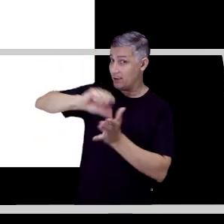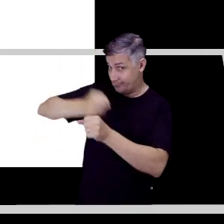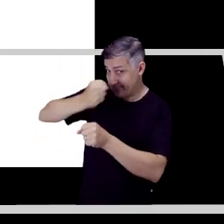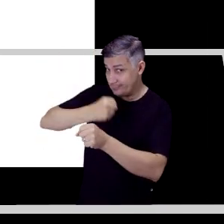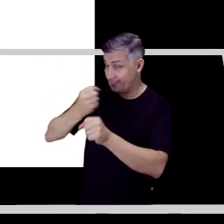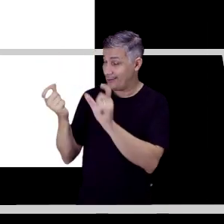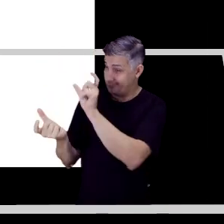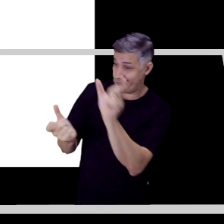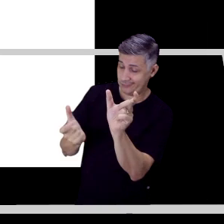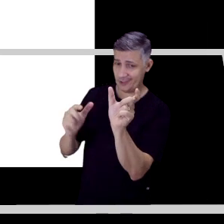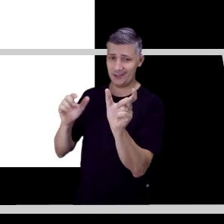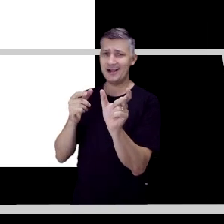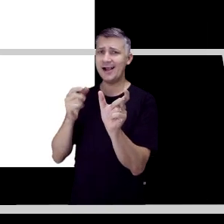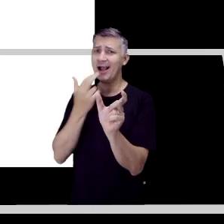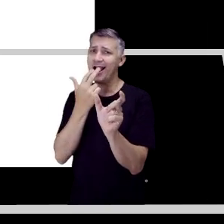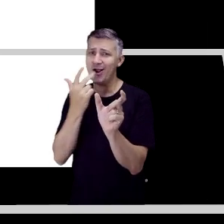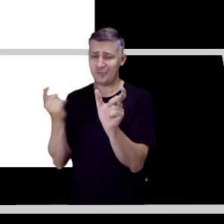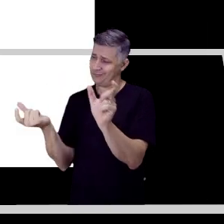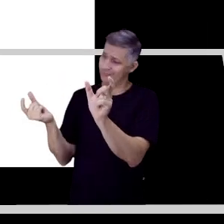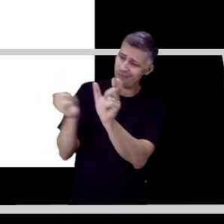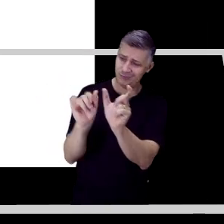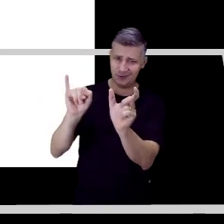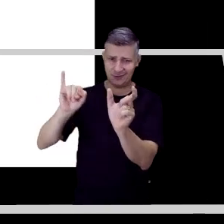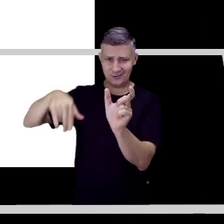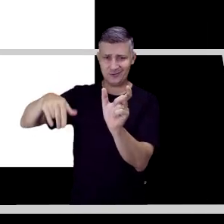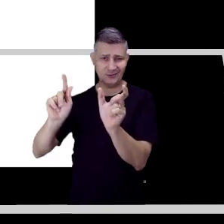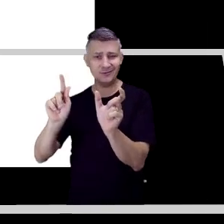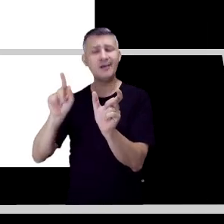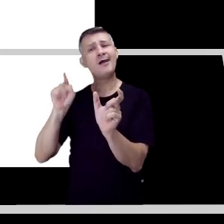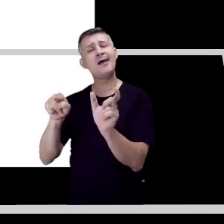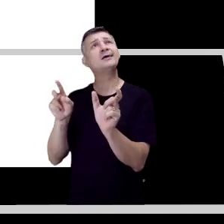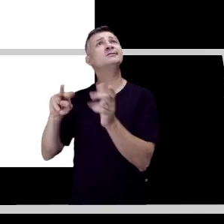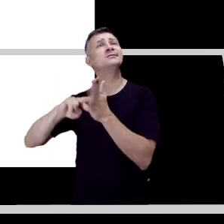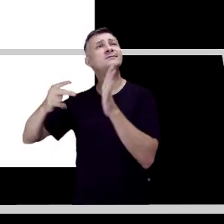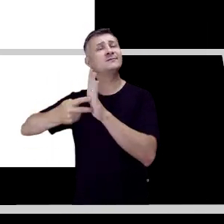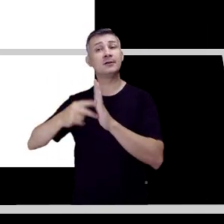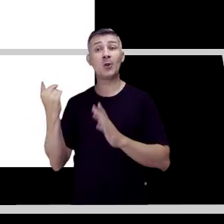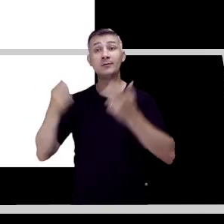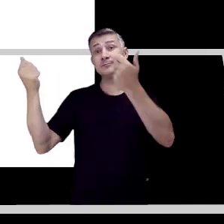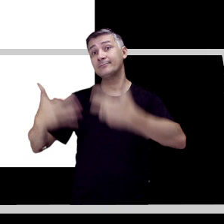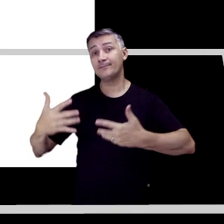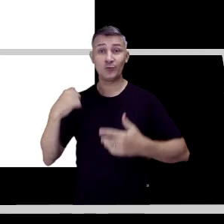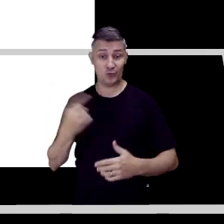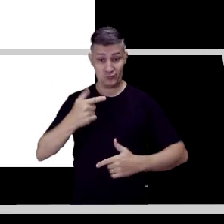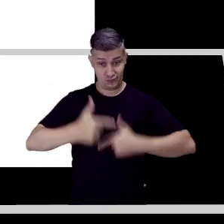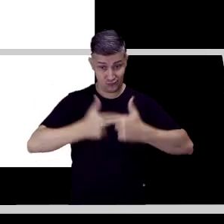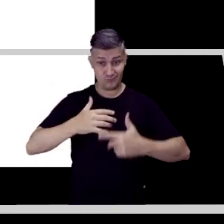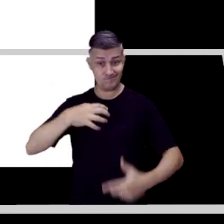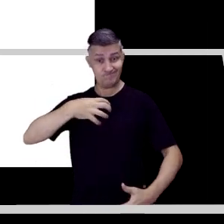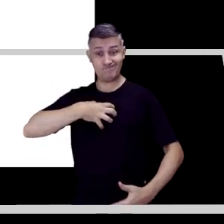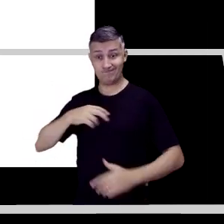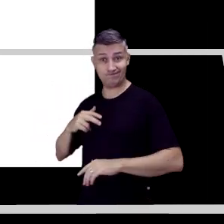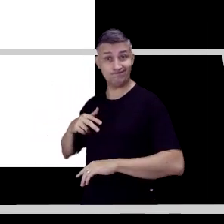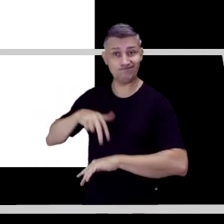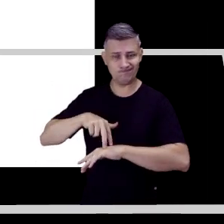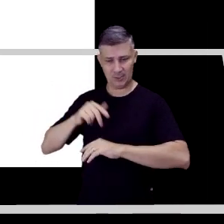e aplicou essa, digamos, jogada linguística para se referir, né, ao que a gente chama, ou autodenomina, nossa